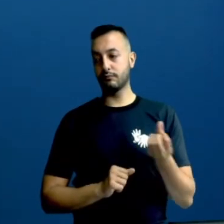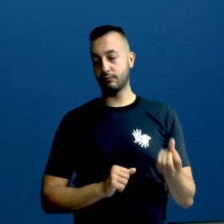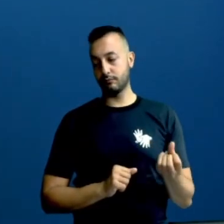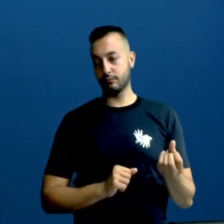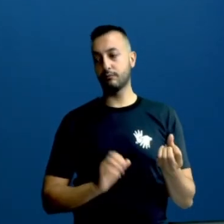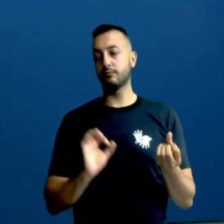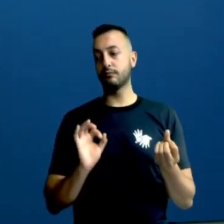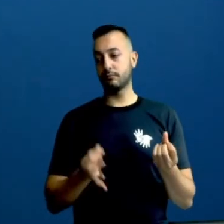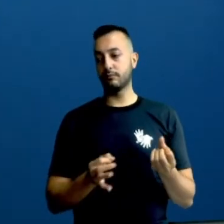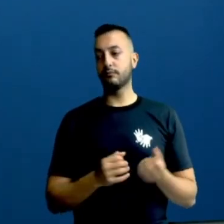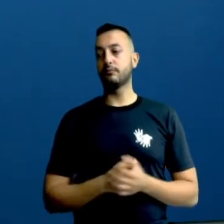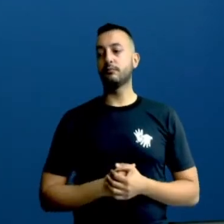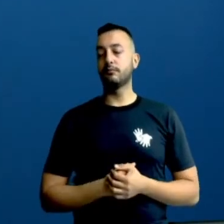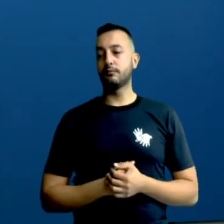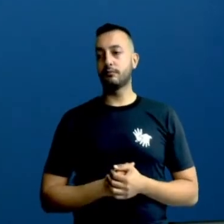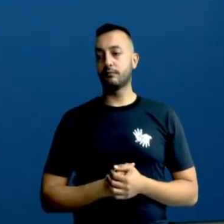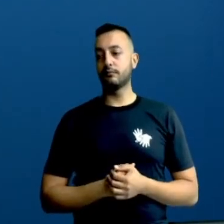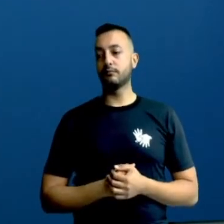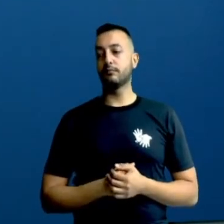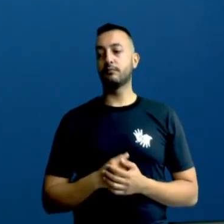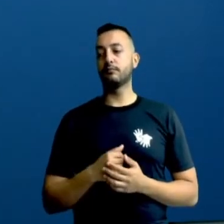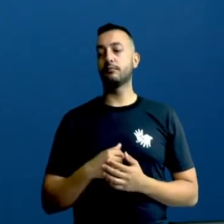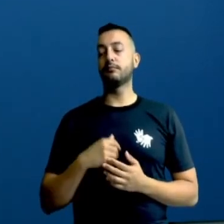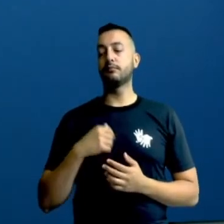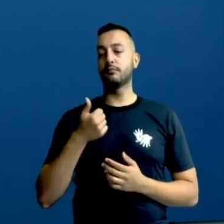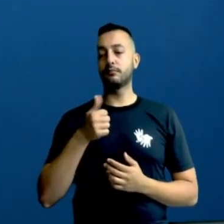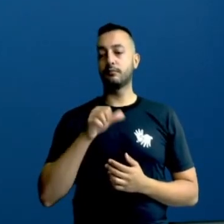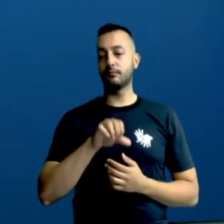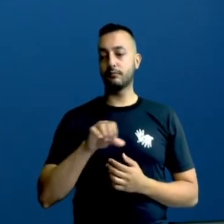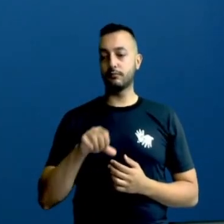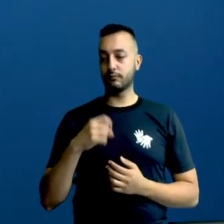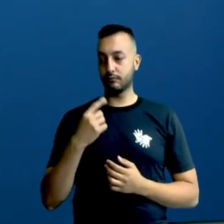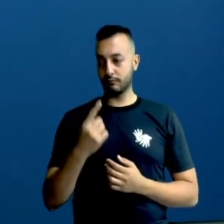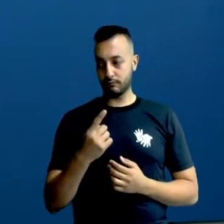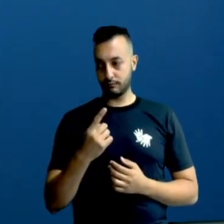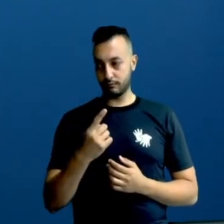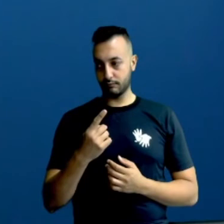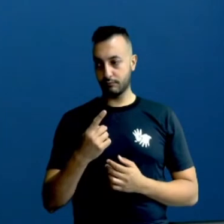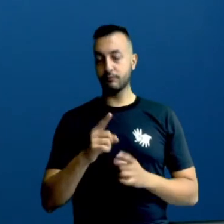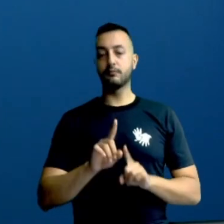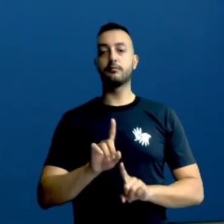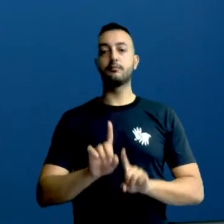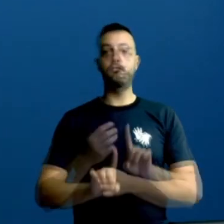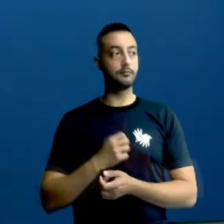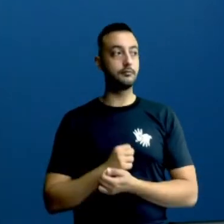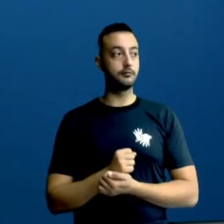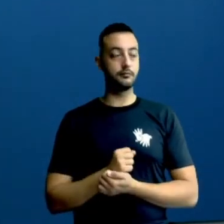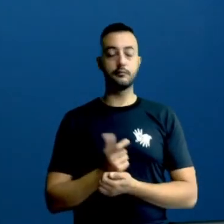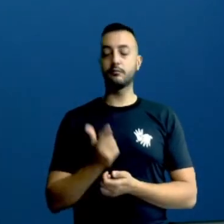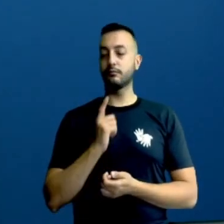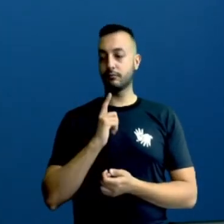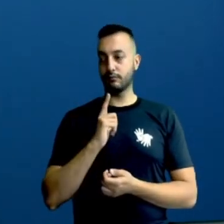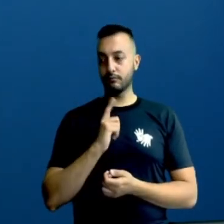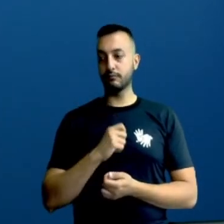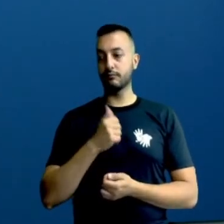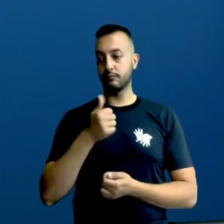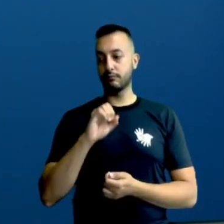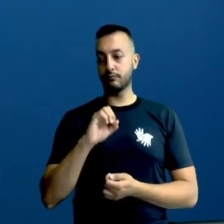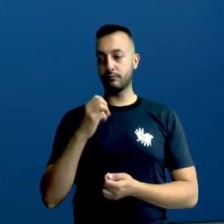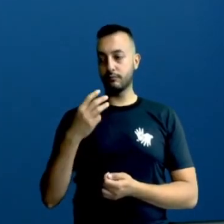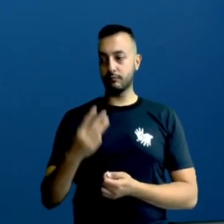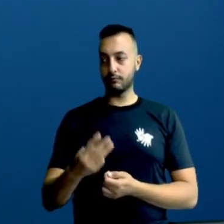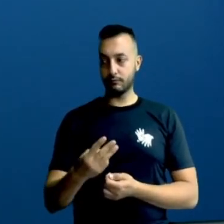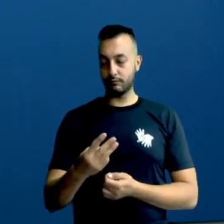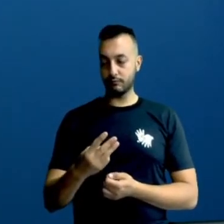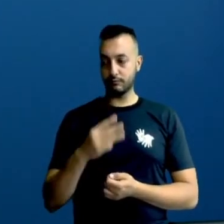4.866, confere. Em 1991, segundo o gráfico, havia